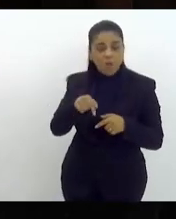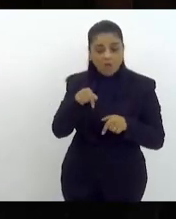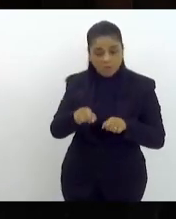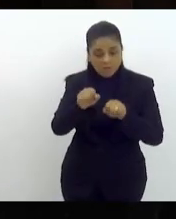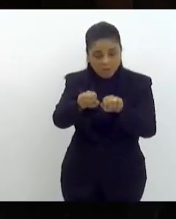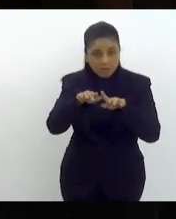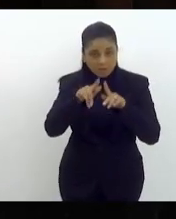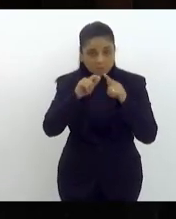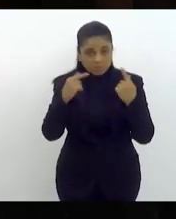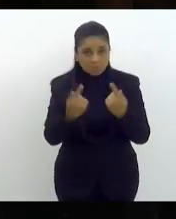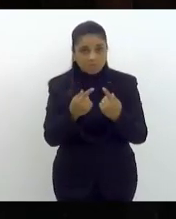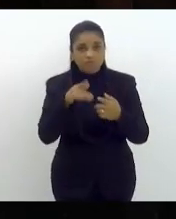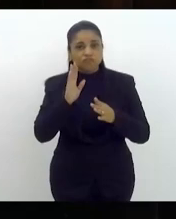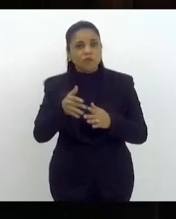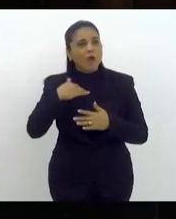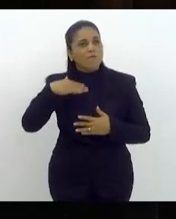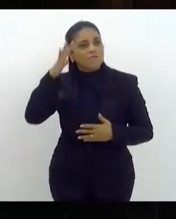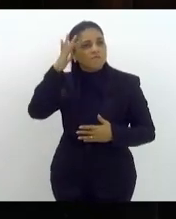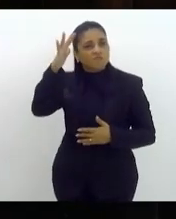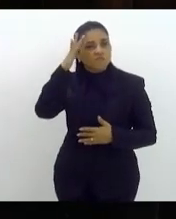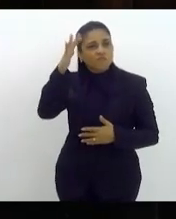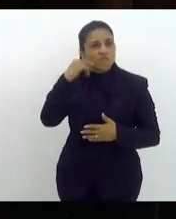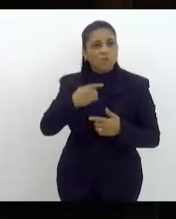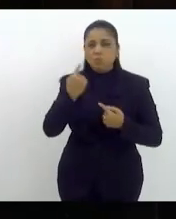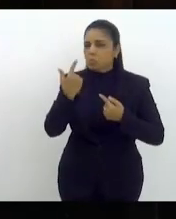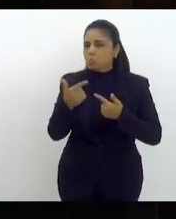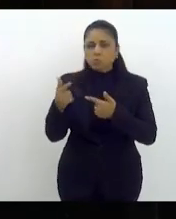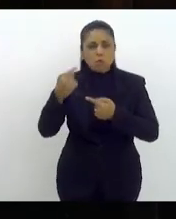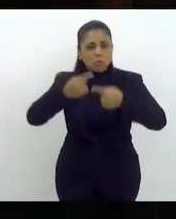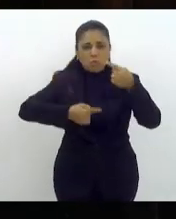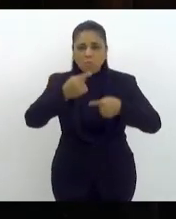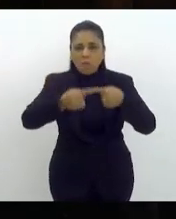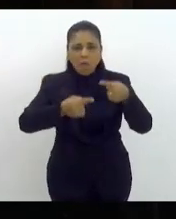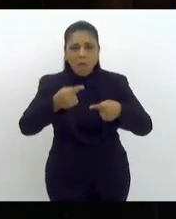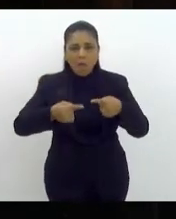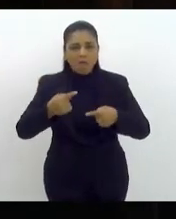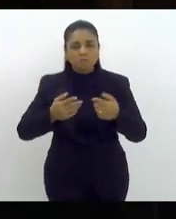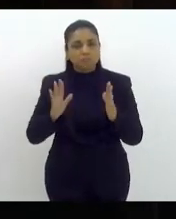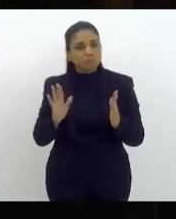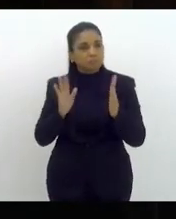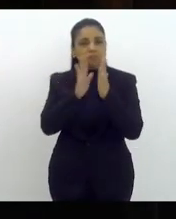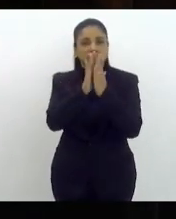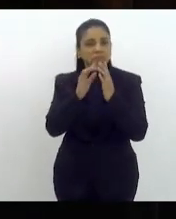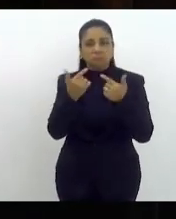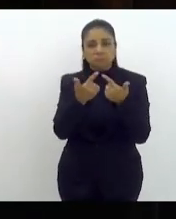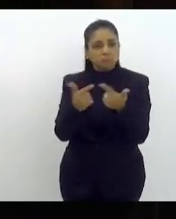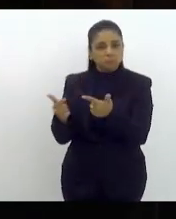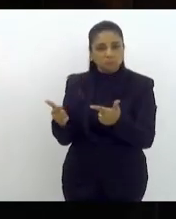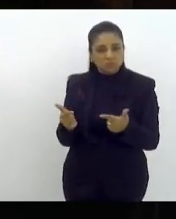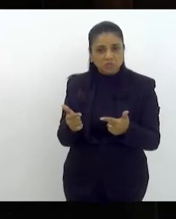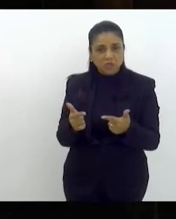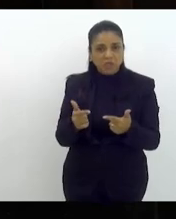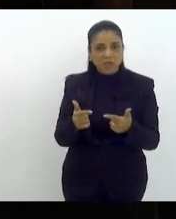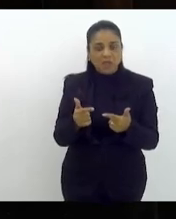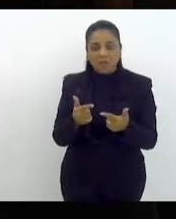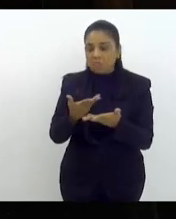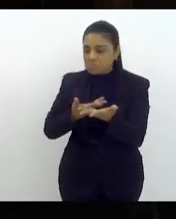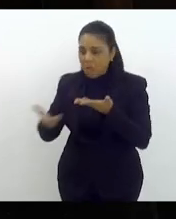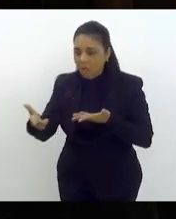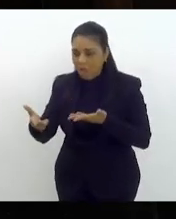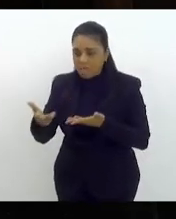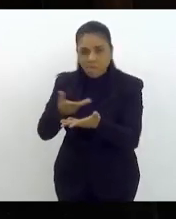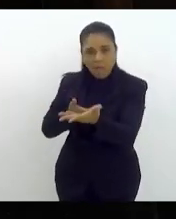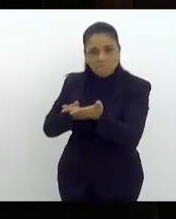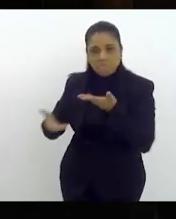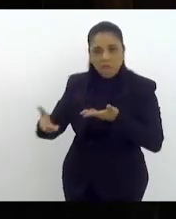viveu puro fisiologismo não havia debate ideológico não havia confronto de ideias era só o Toma Lá Dá Cá era só